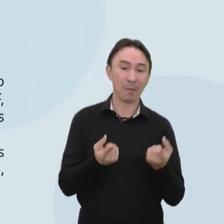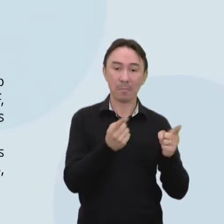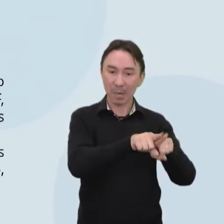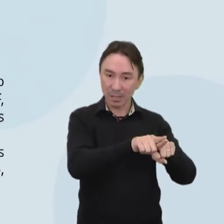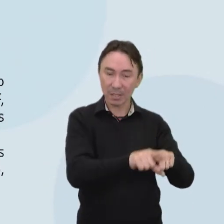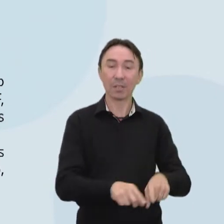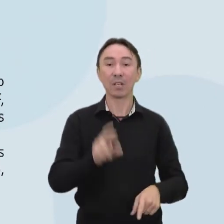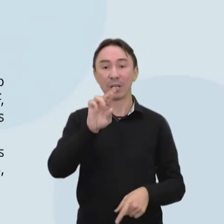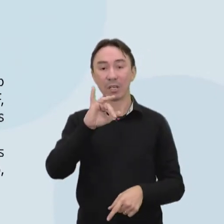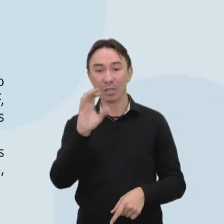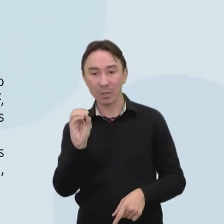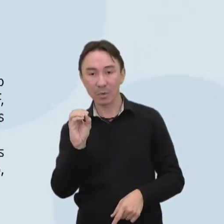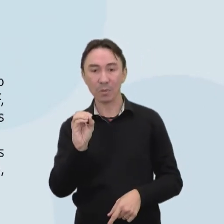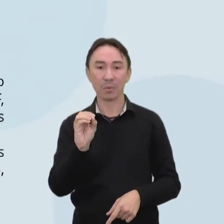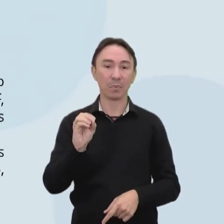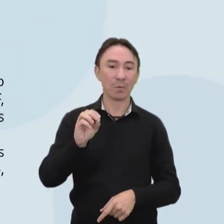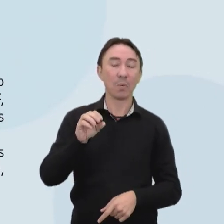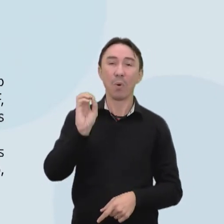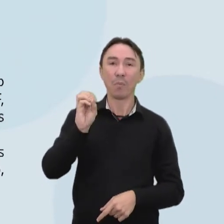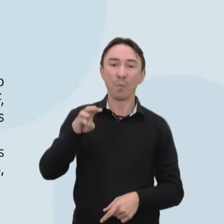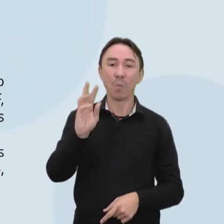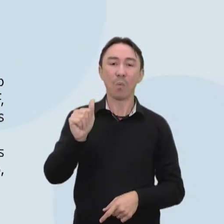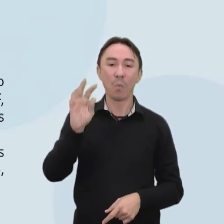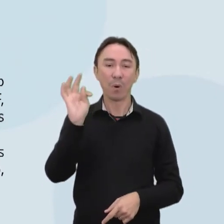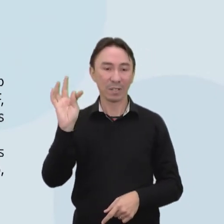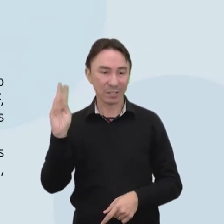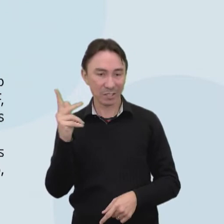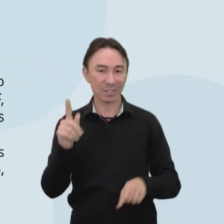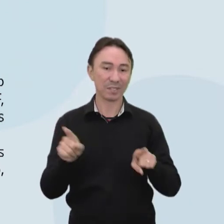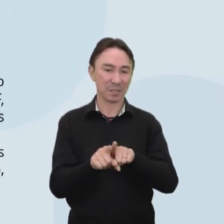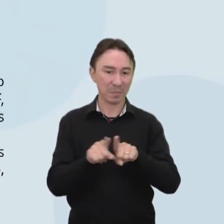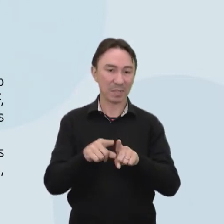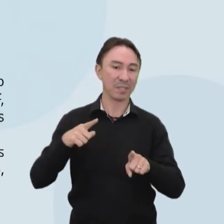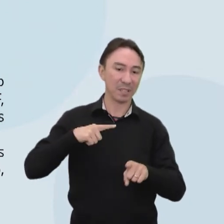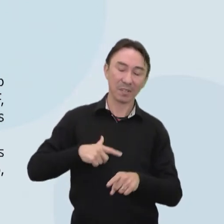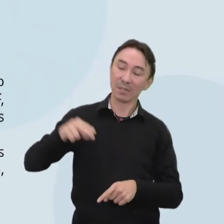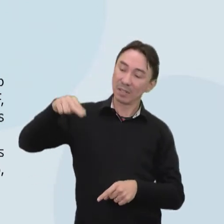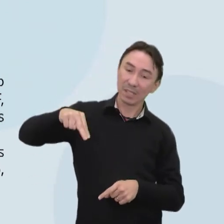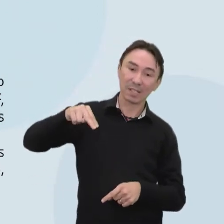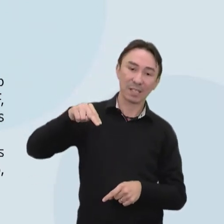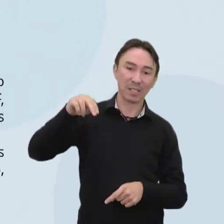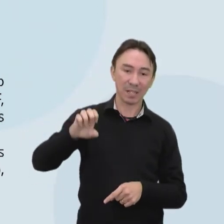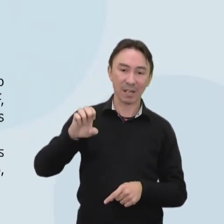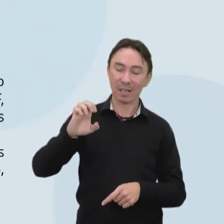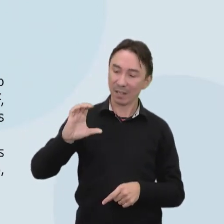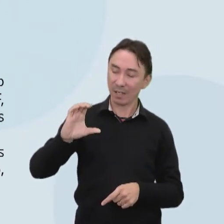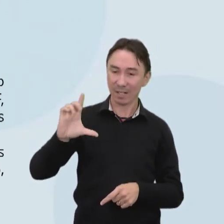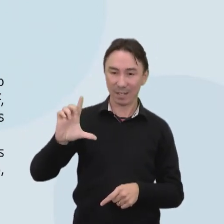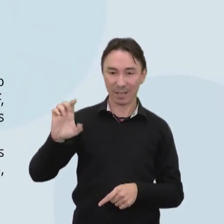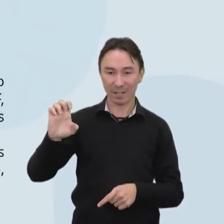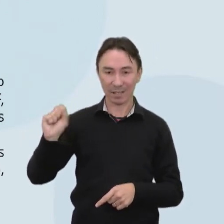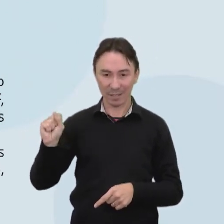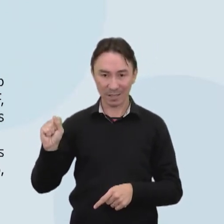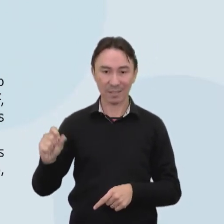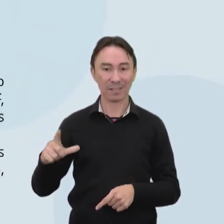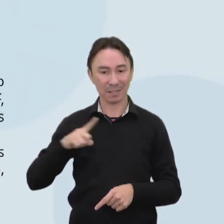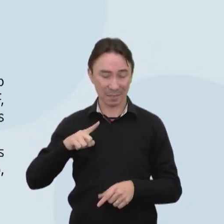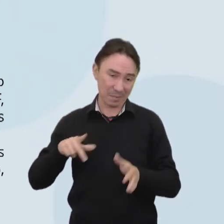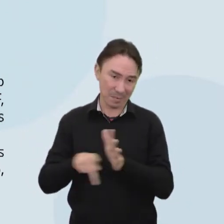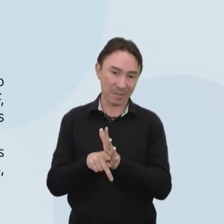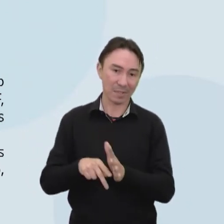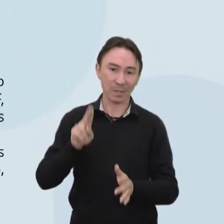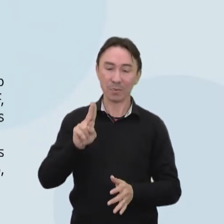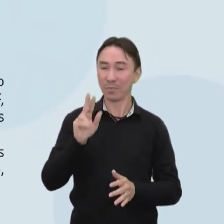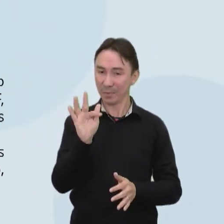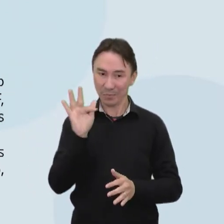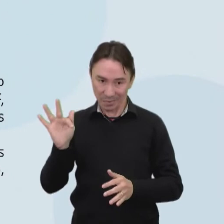o Núcleo de Estudos Críticos em Linguagem, Educação e Sociedade da UFF, para produzir matérias